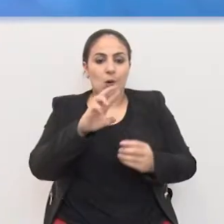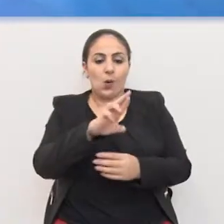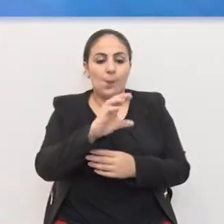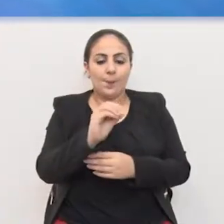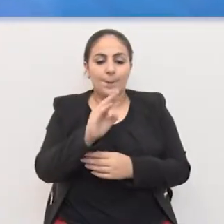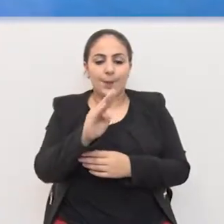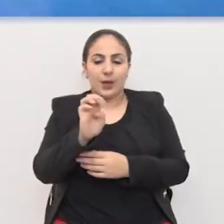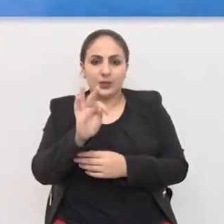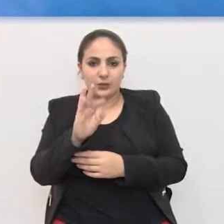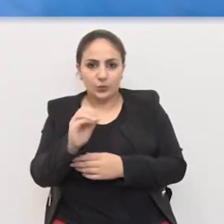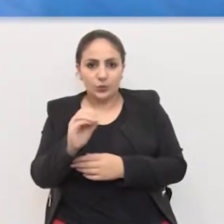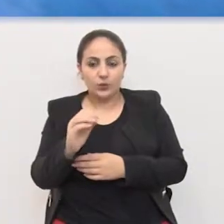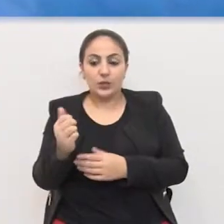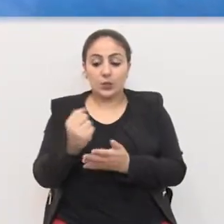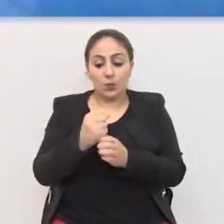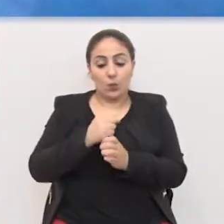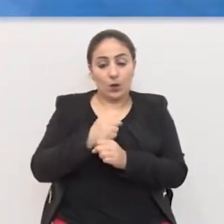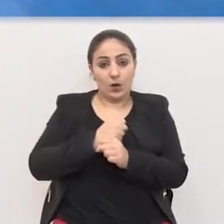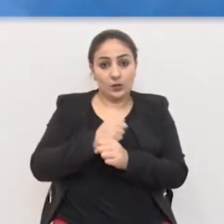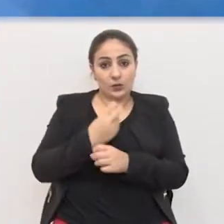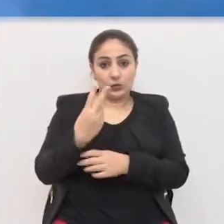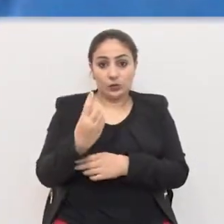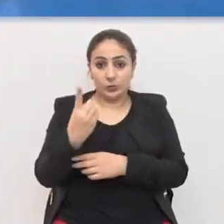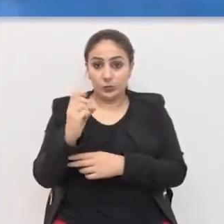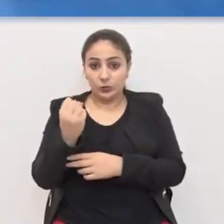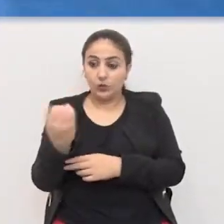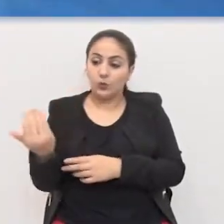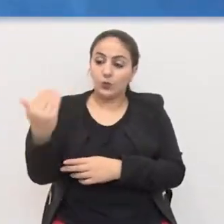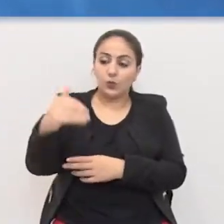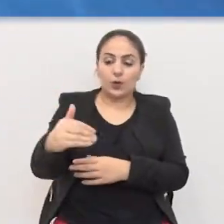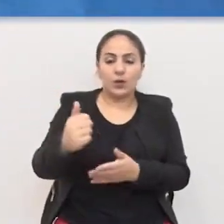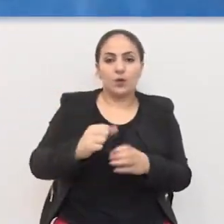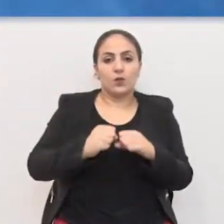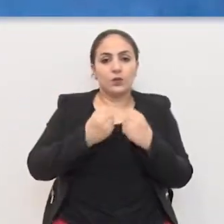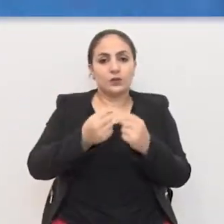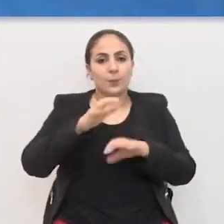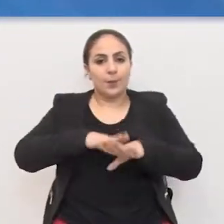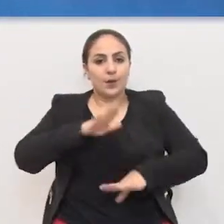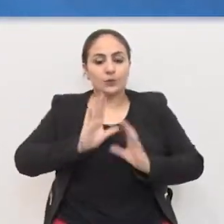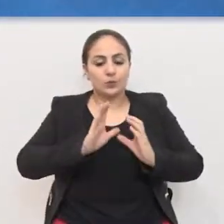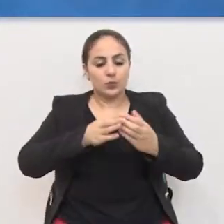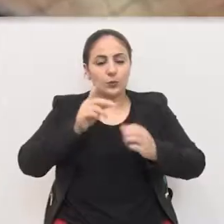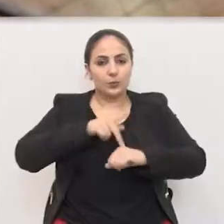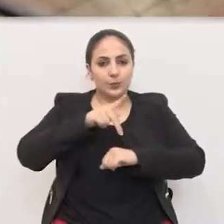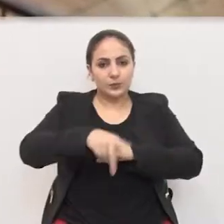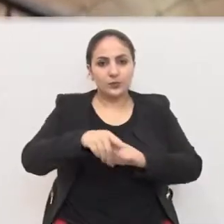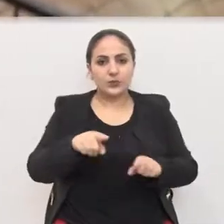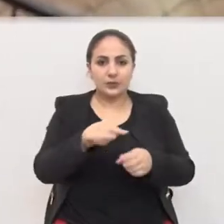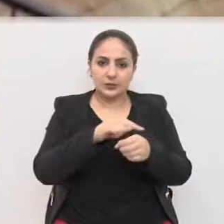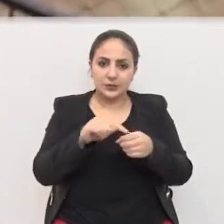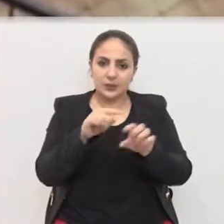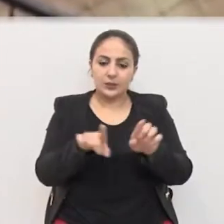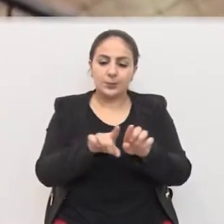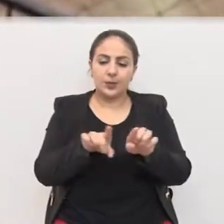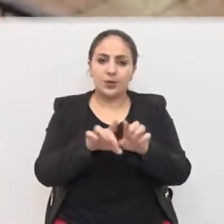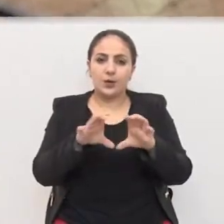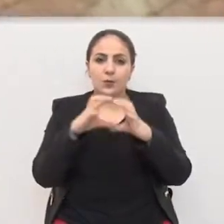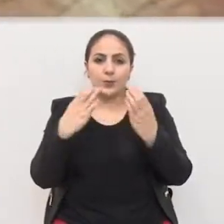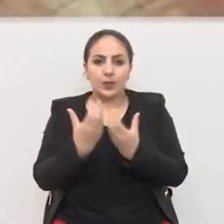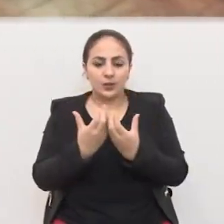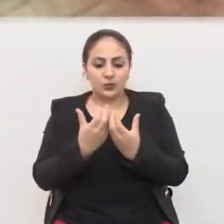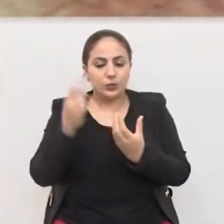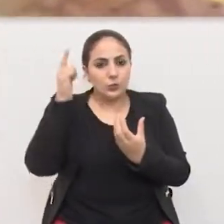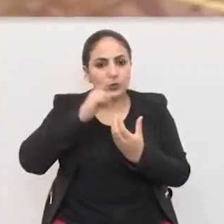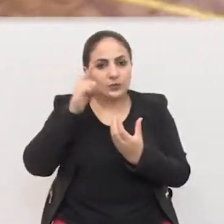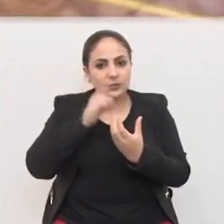Albertinho, e que 2018 venha, que a gente consiga fortalecer mais a equipe do Passo Fundo, que a cidade e a comunidade abracem